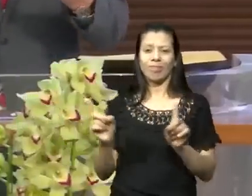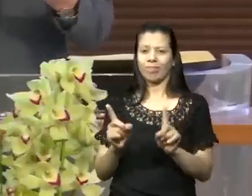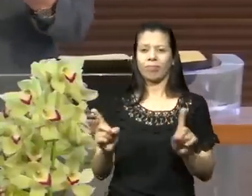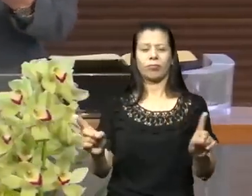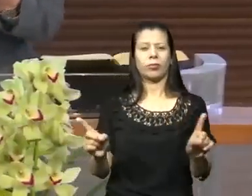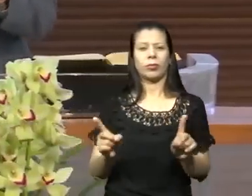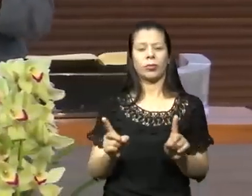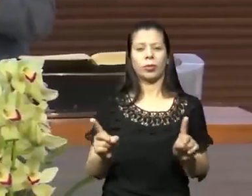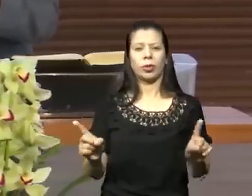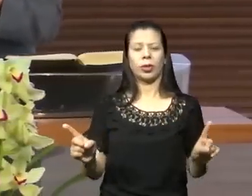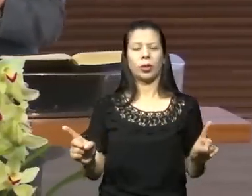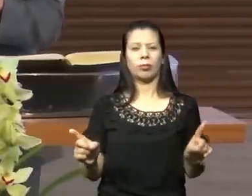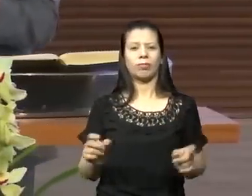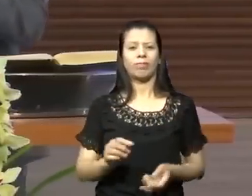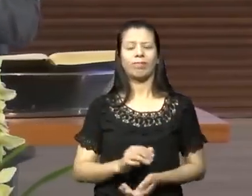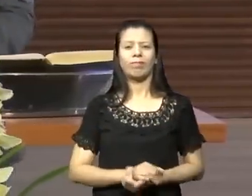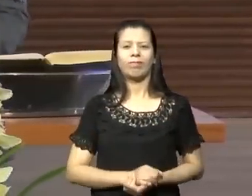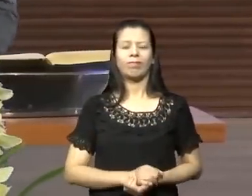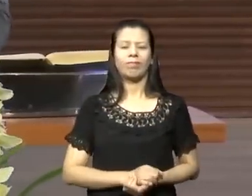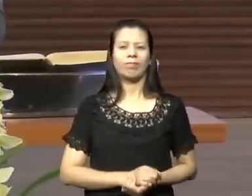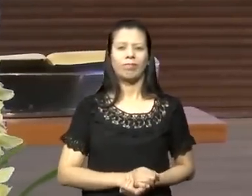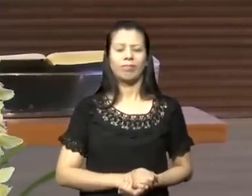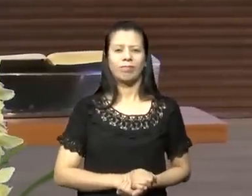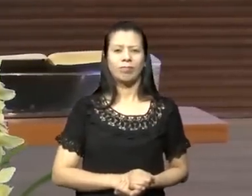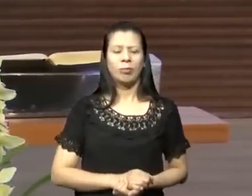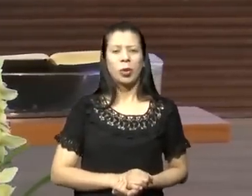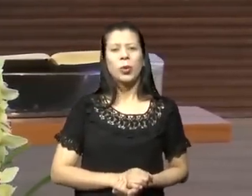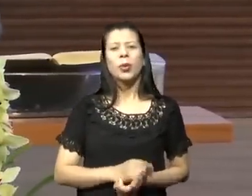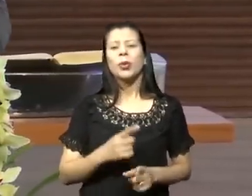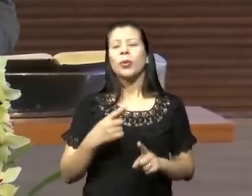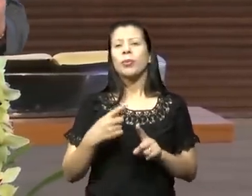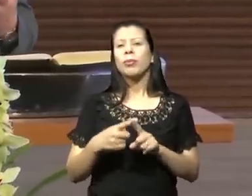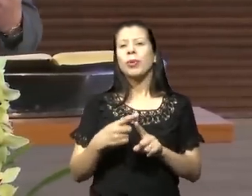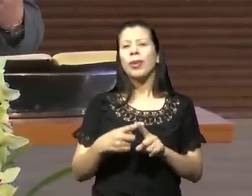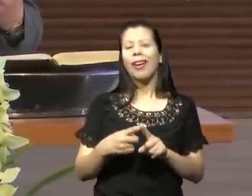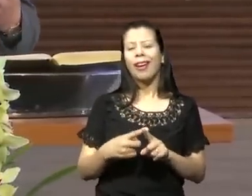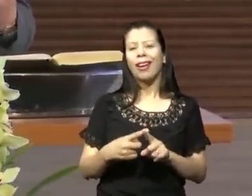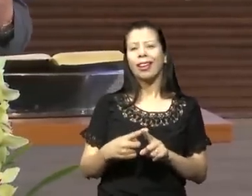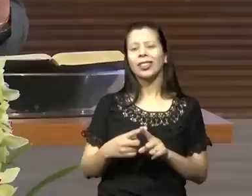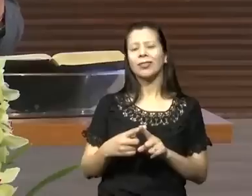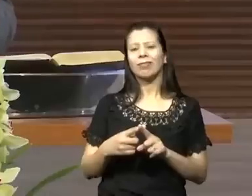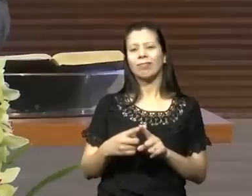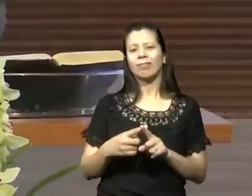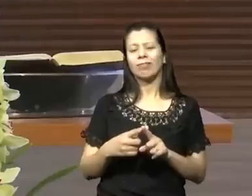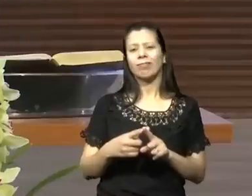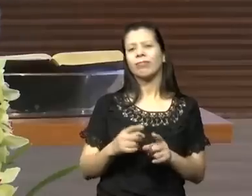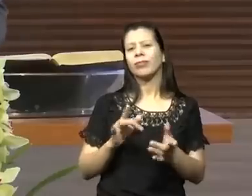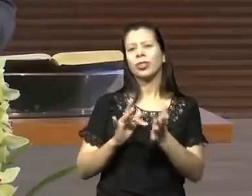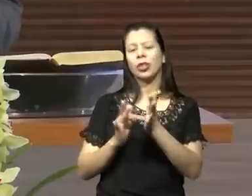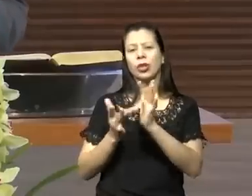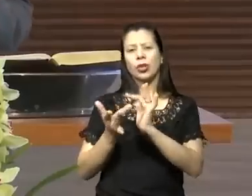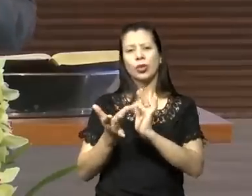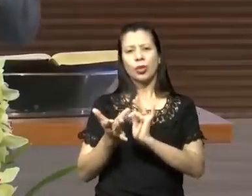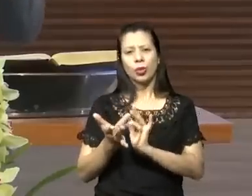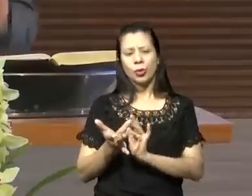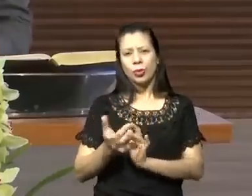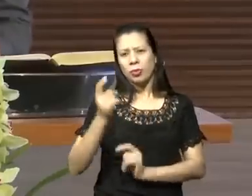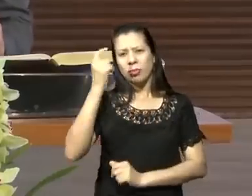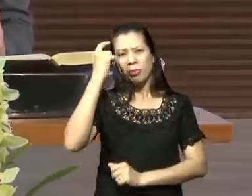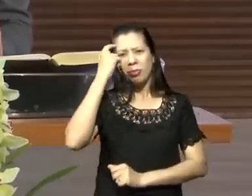é assim machucado um corpo ferido um corpo com seis mil anos de